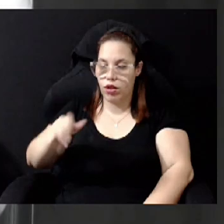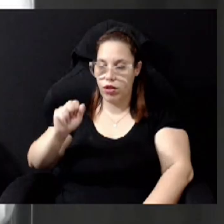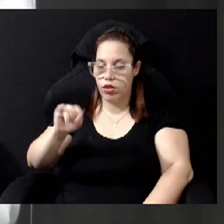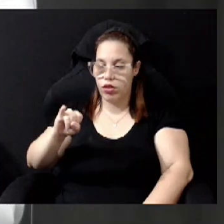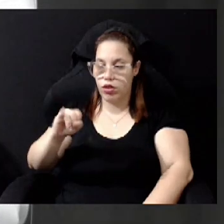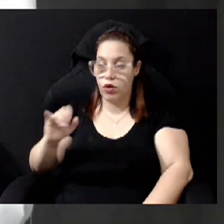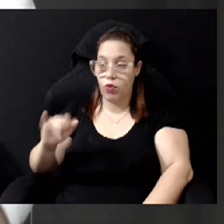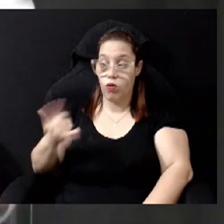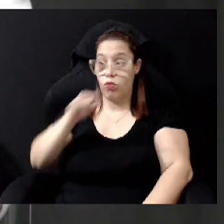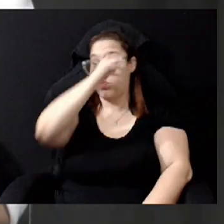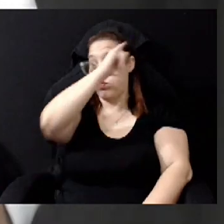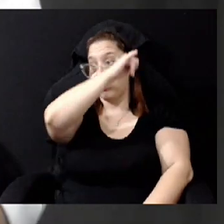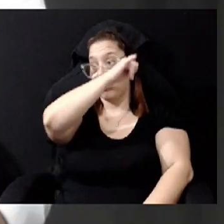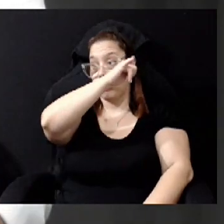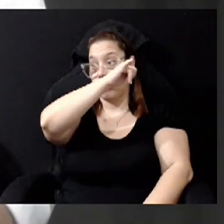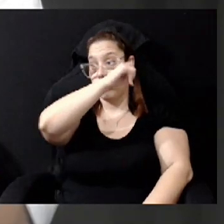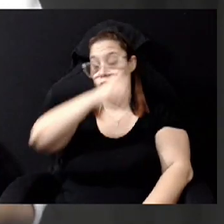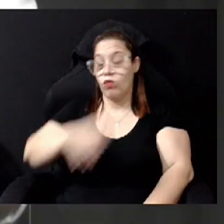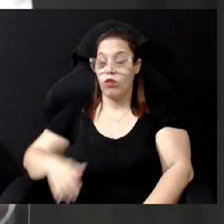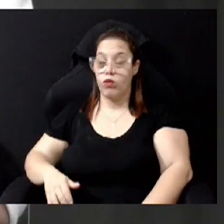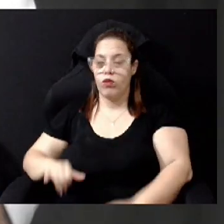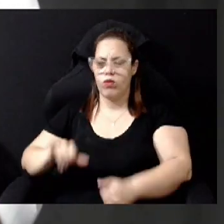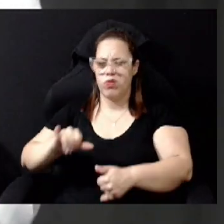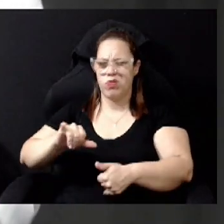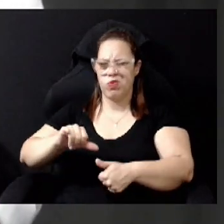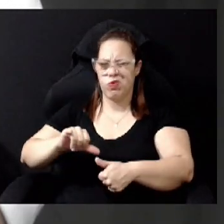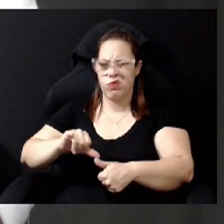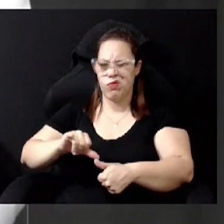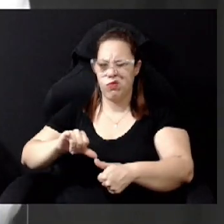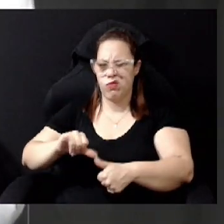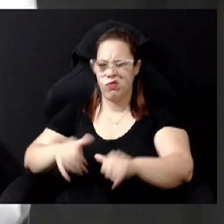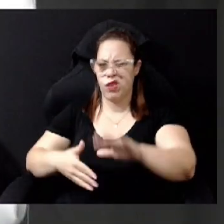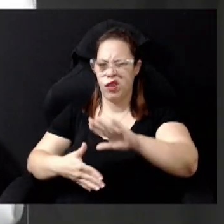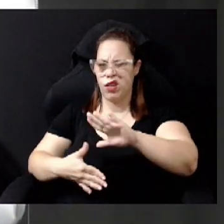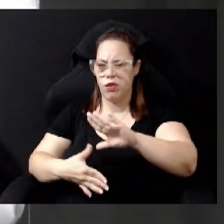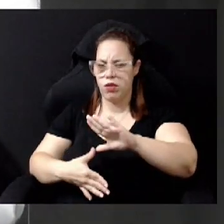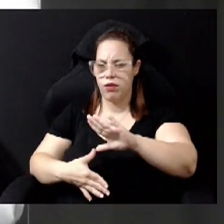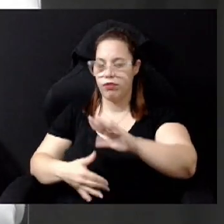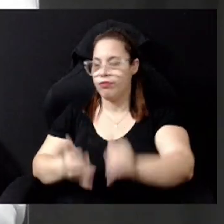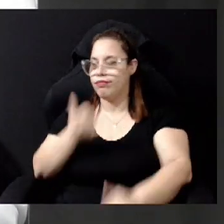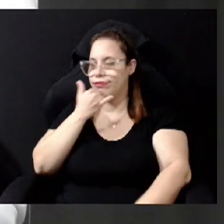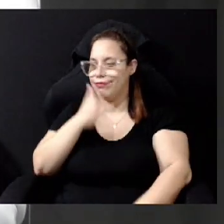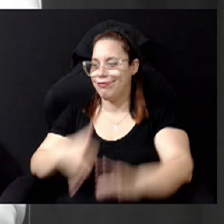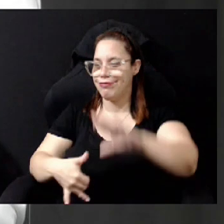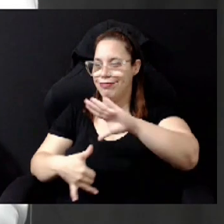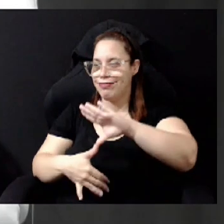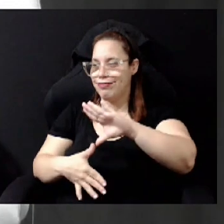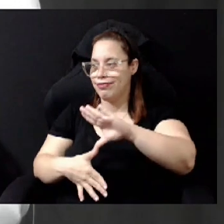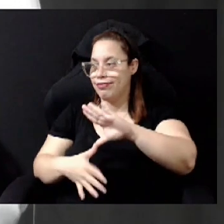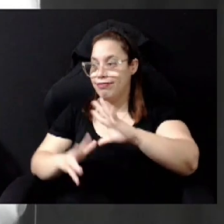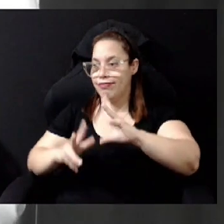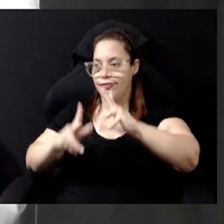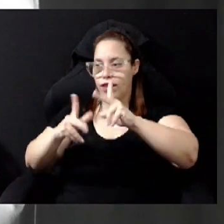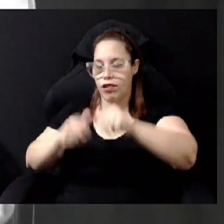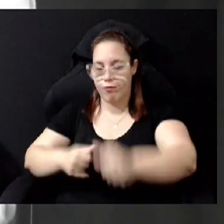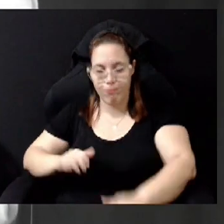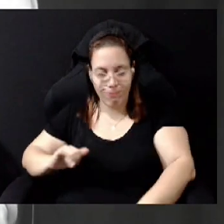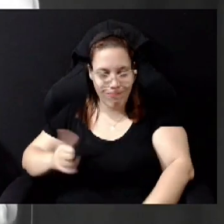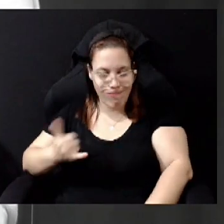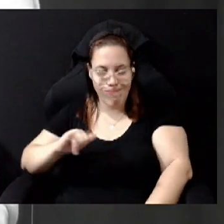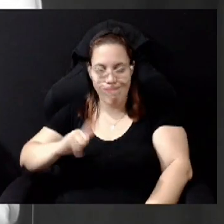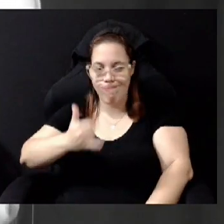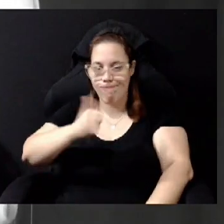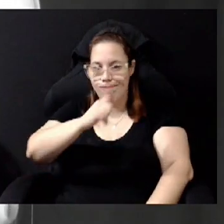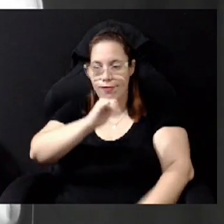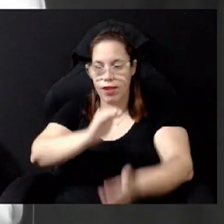Latina em tamanho físico, em tamanho de espaço, que está num processo constante de